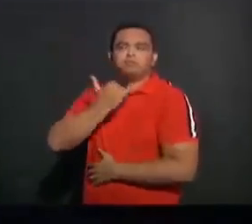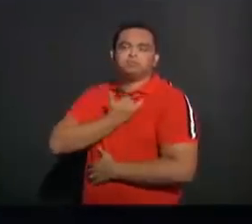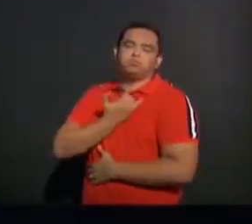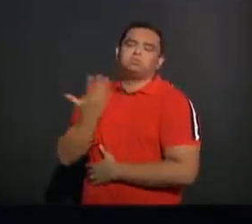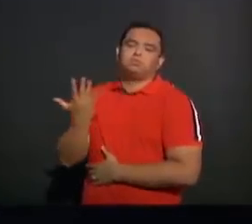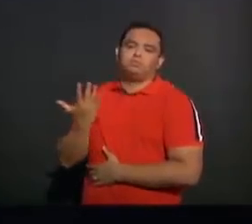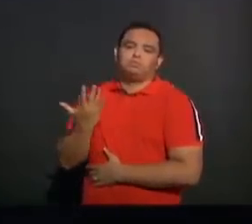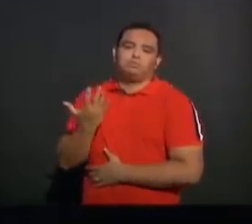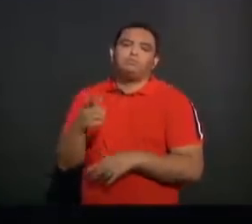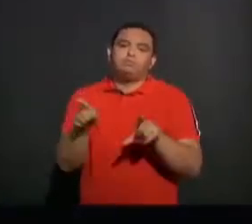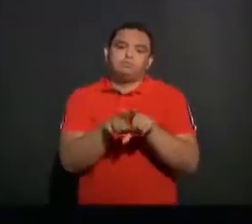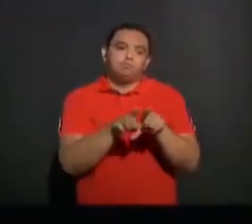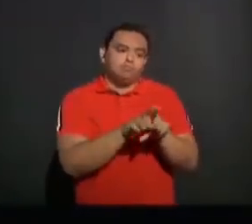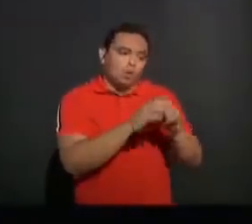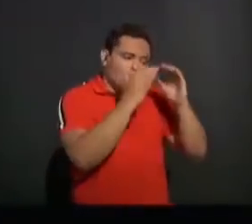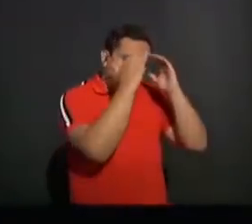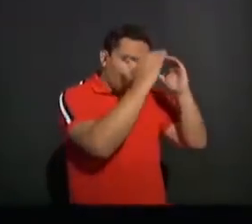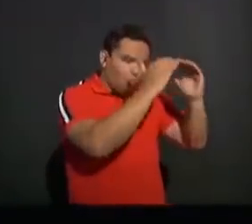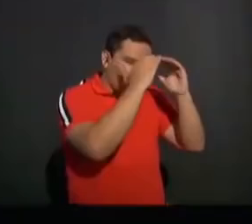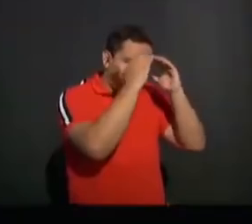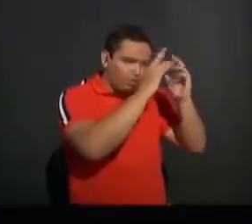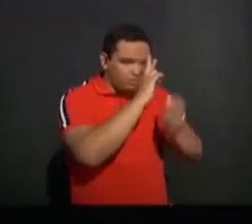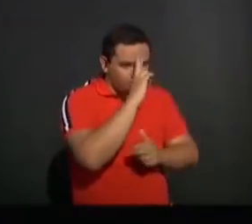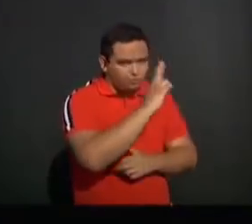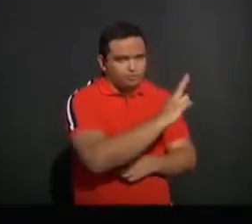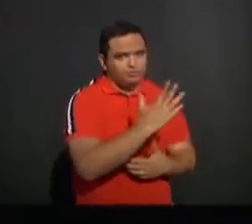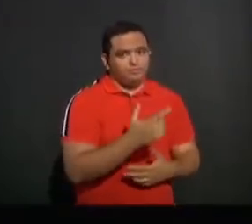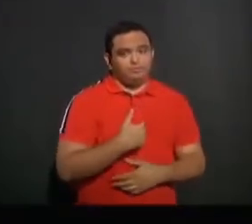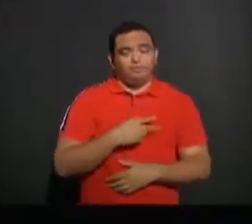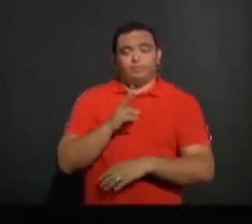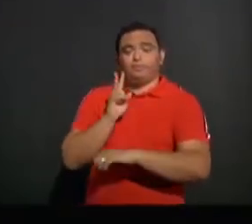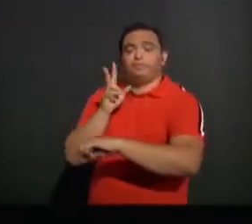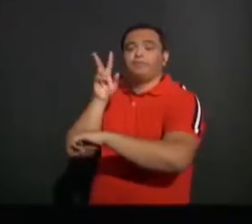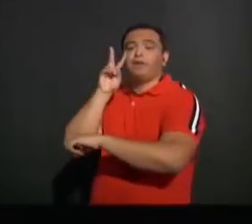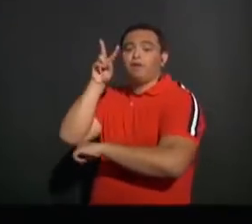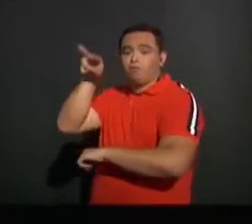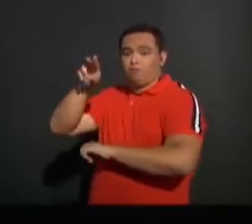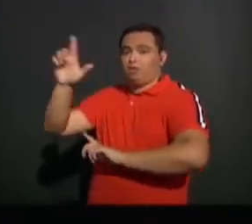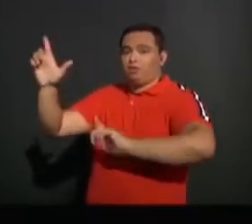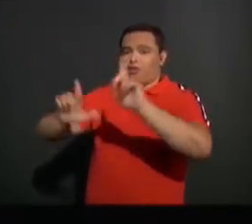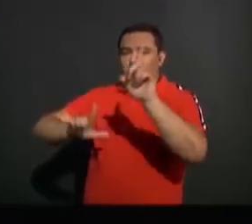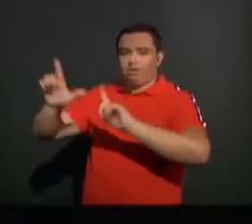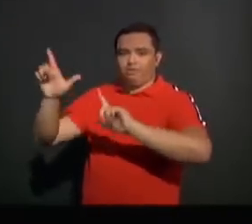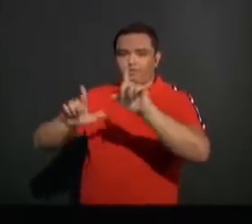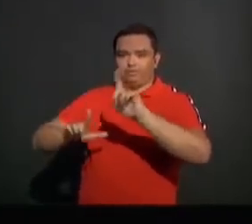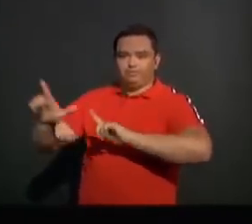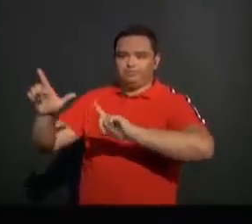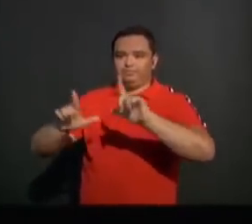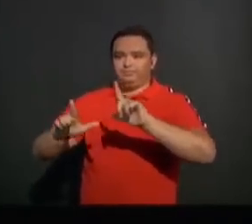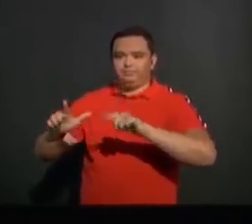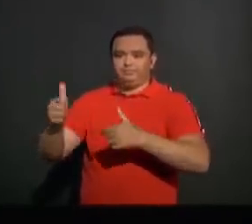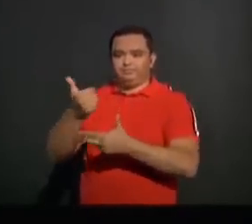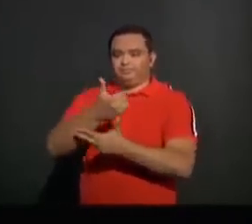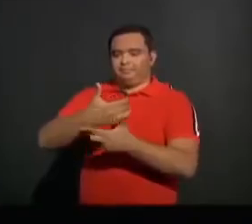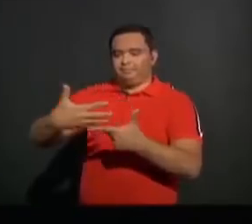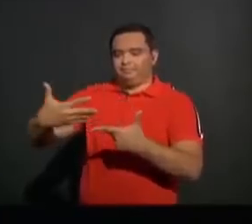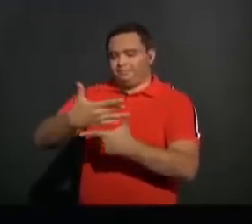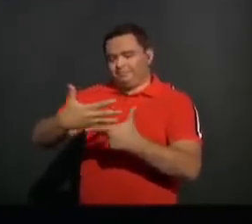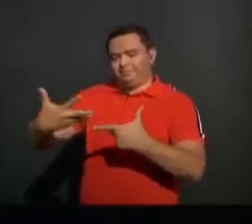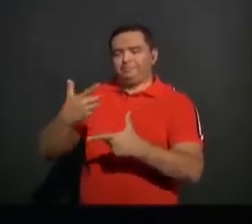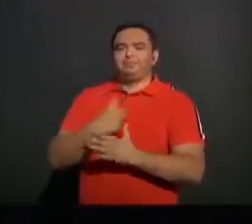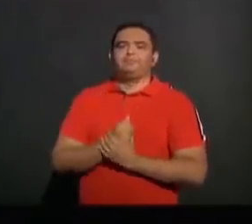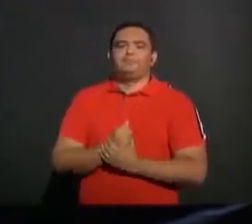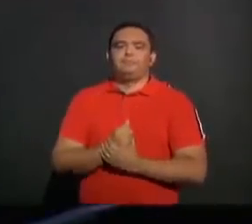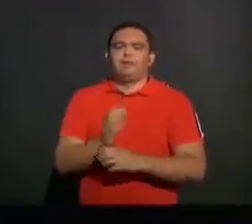seus comandantes superiores. Eu estava vendo um filme esses dias na Netflix, um filme real. E o filme é assim, ó. Os caras